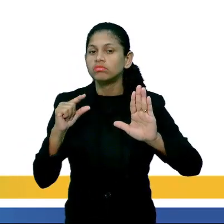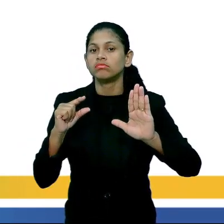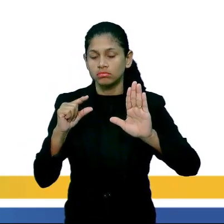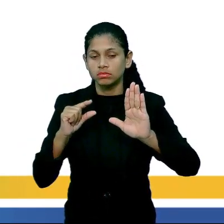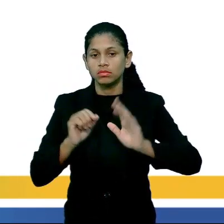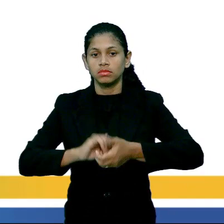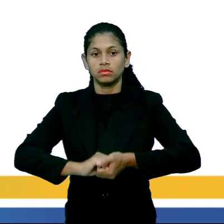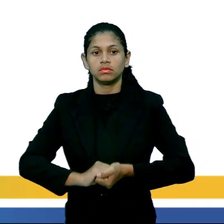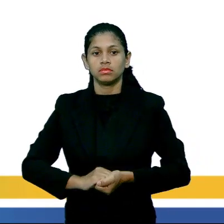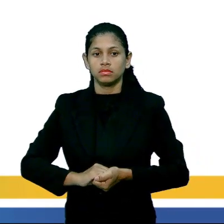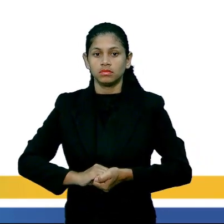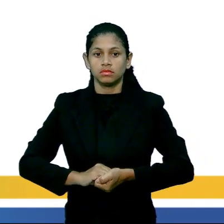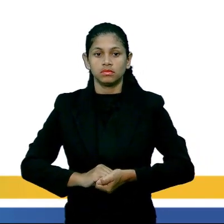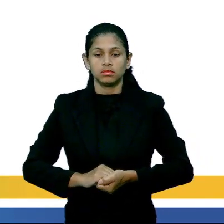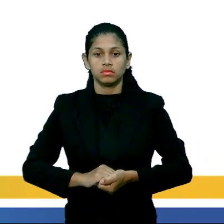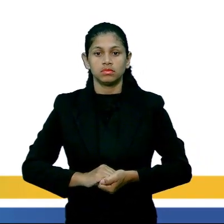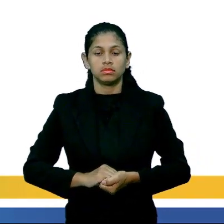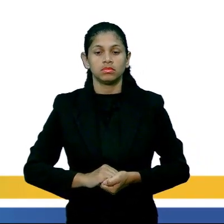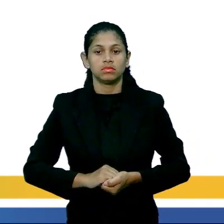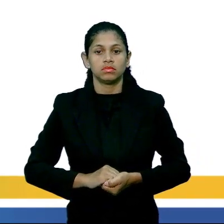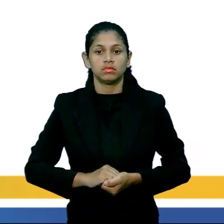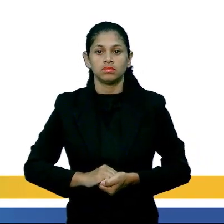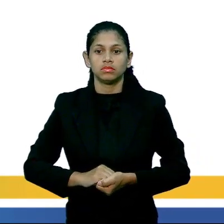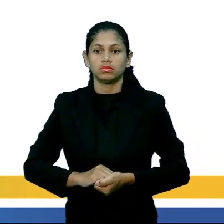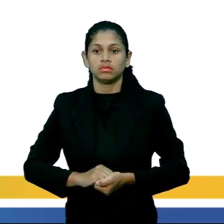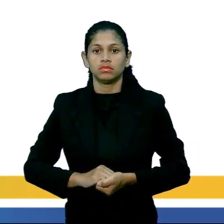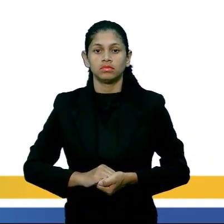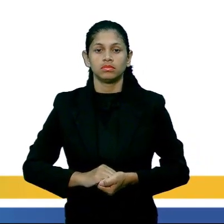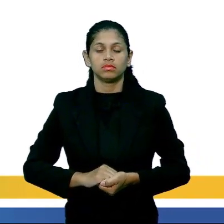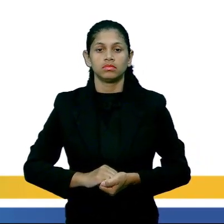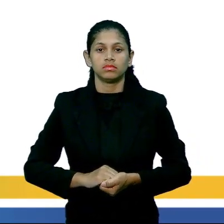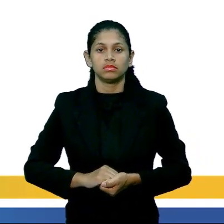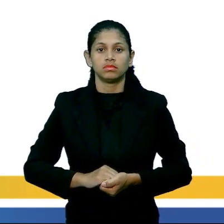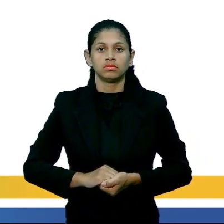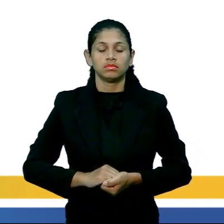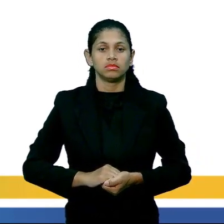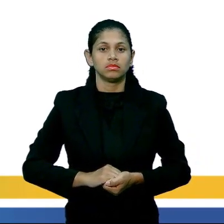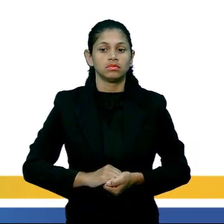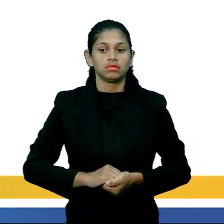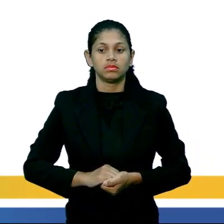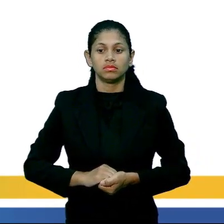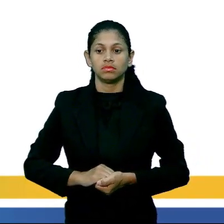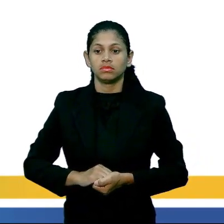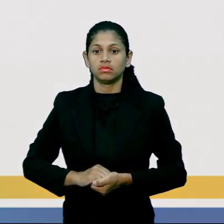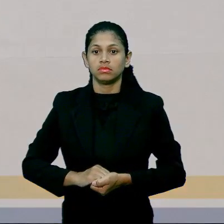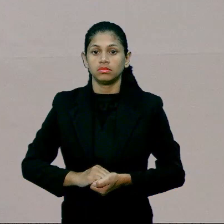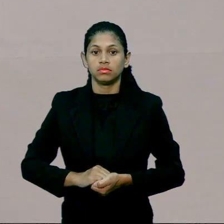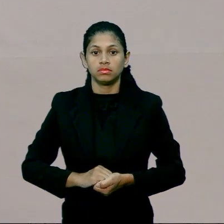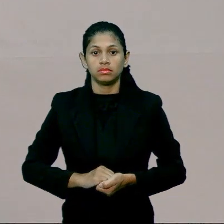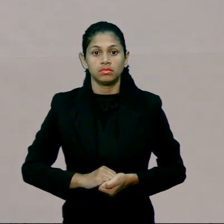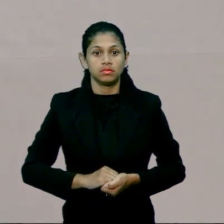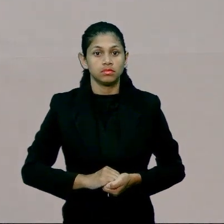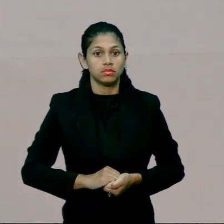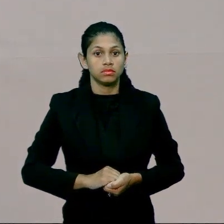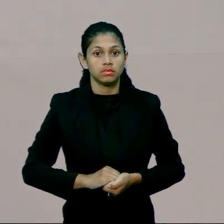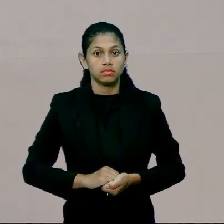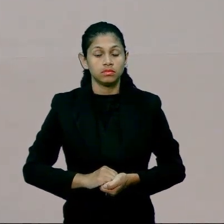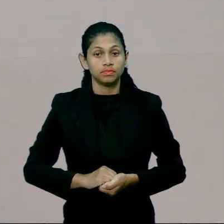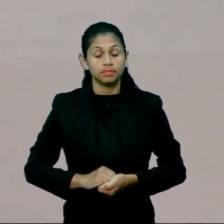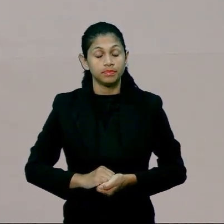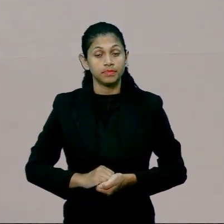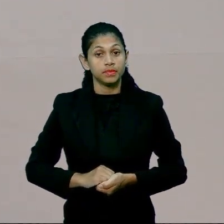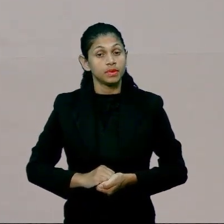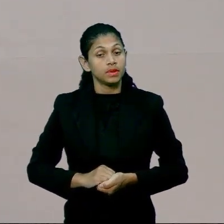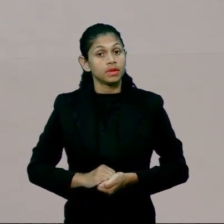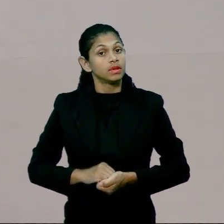language teachers discuss the influence of technology on learning Portuguese. Você vai ver